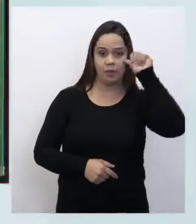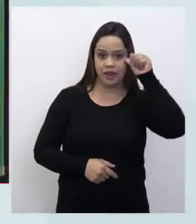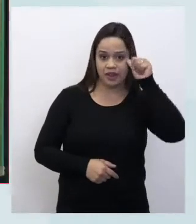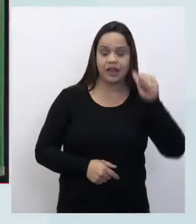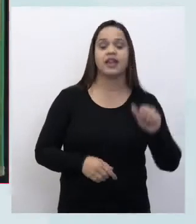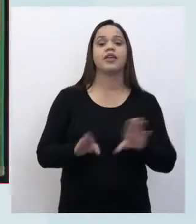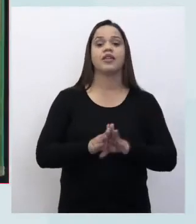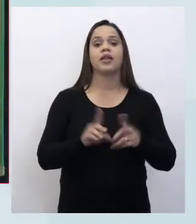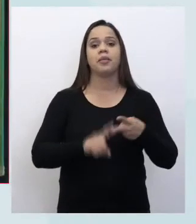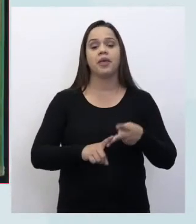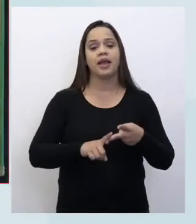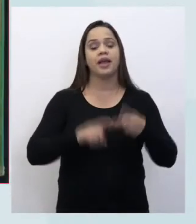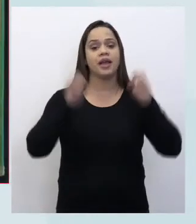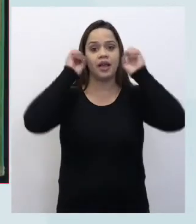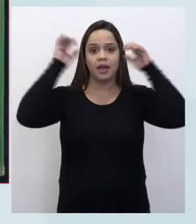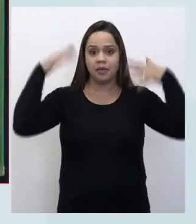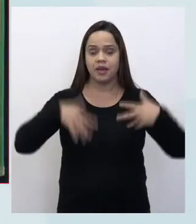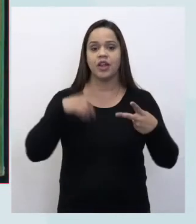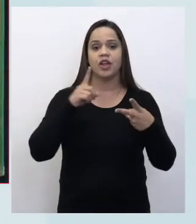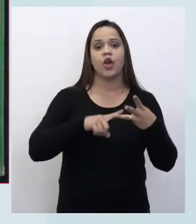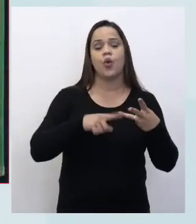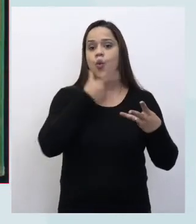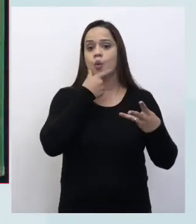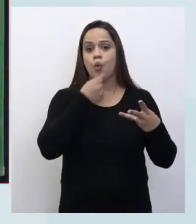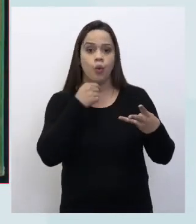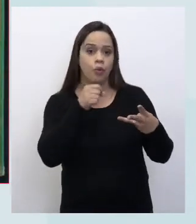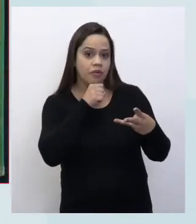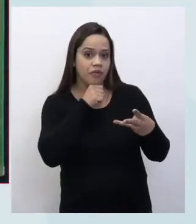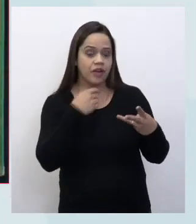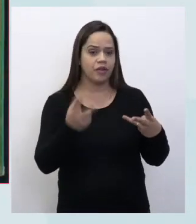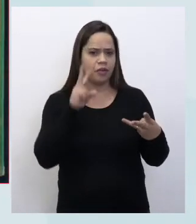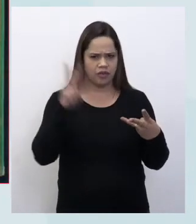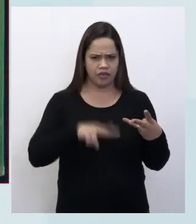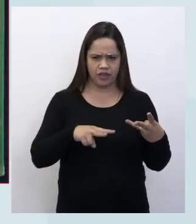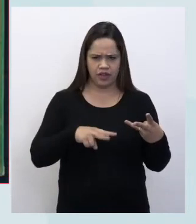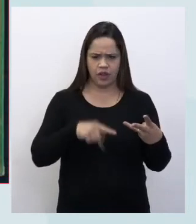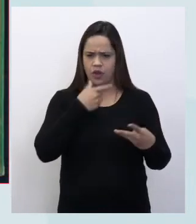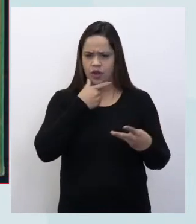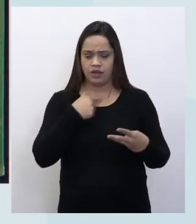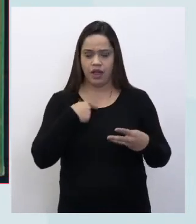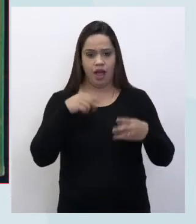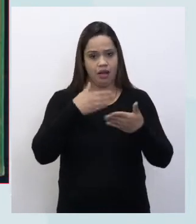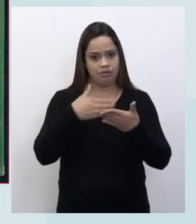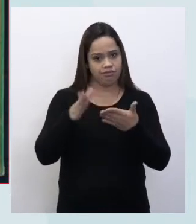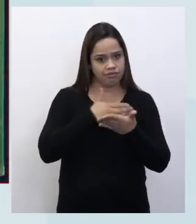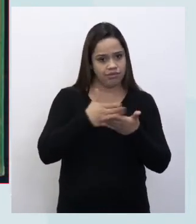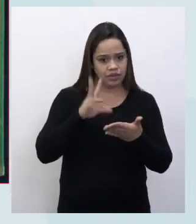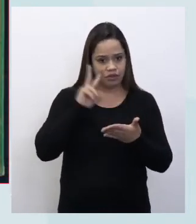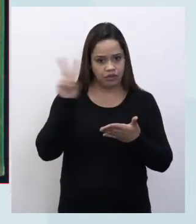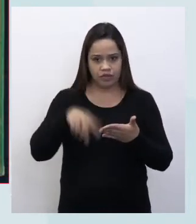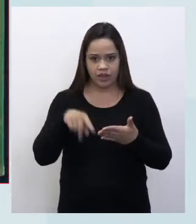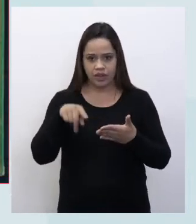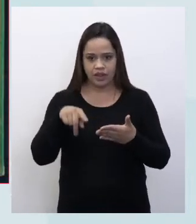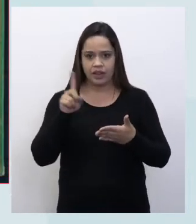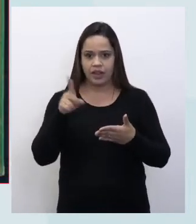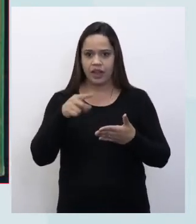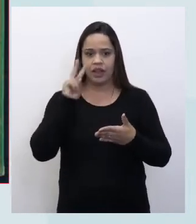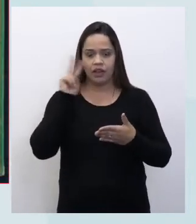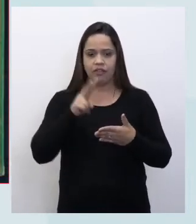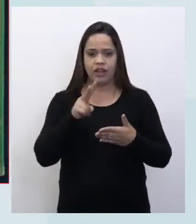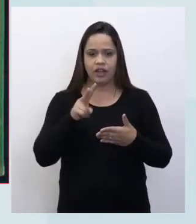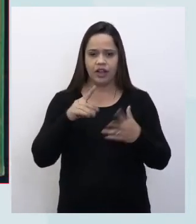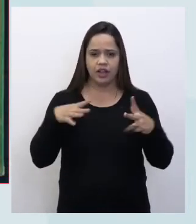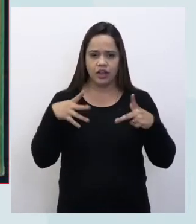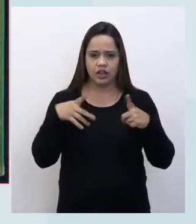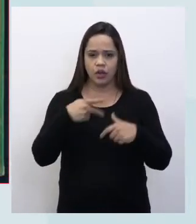Emília, um homem de meia idade. A parte que está separada, vamos dizer assim, separada entre aspas, tá? Que eu consigo destacar a fala todinha